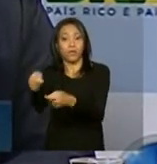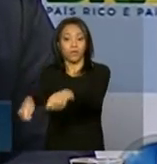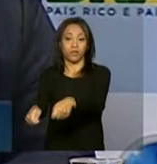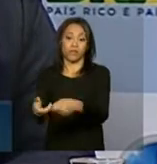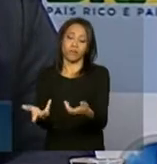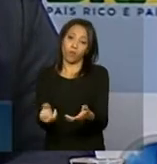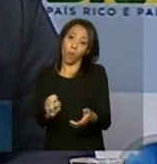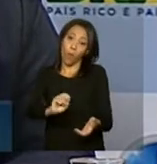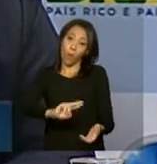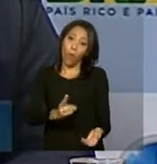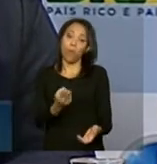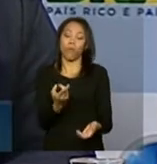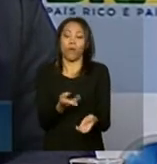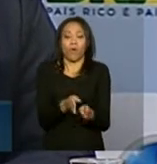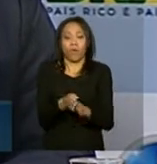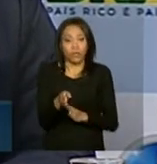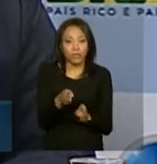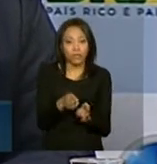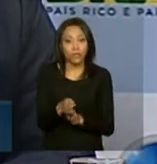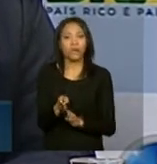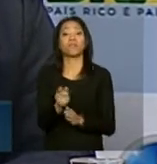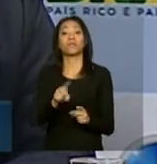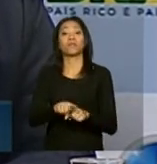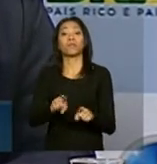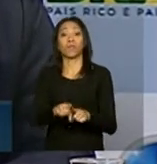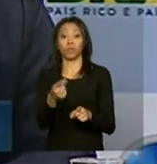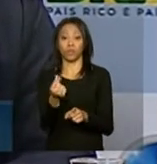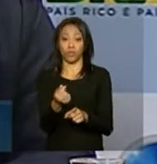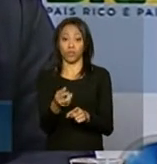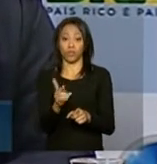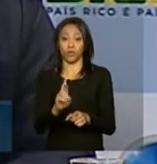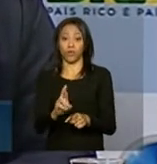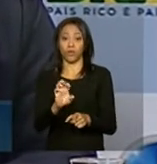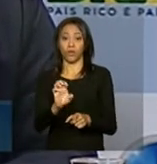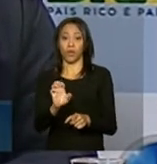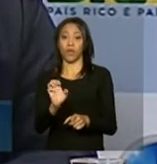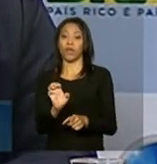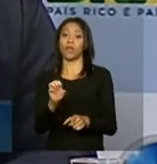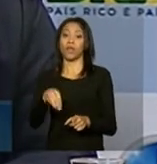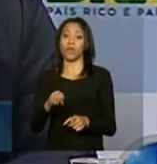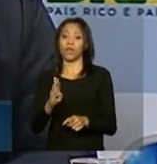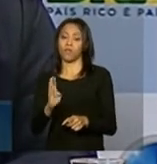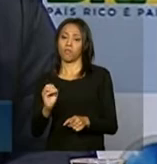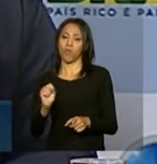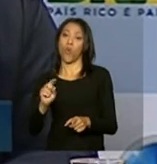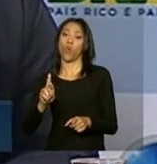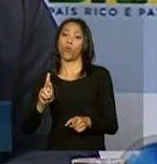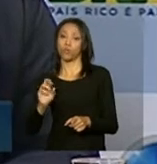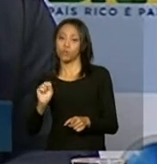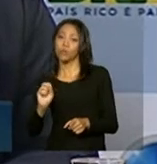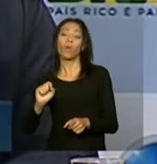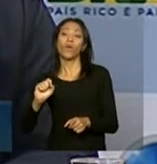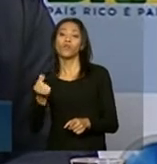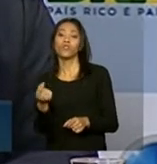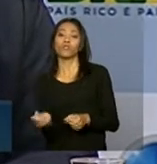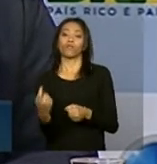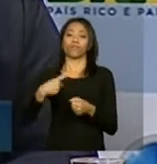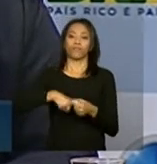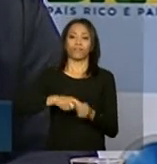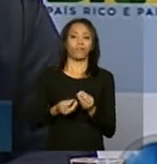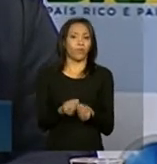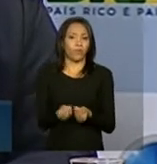orientar ou deixar claro a questão do reembolso. Algumas operadoras trabalham com a perspectiva de